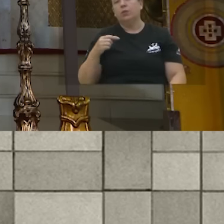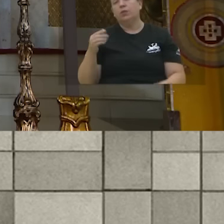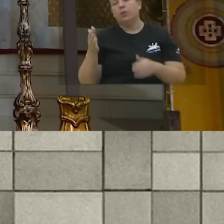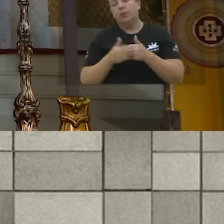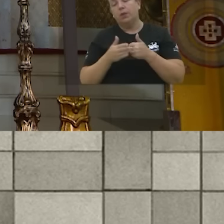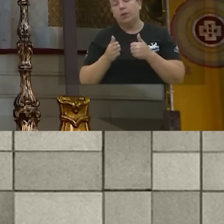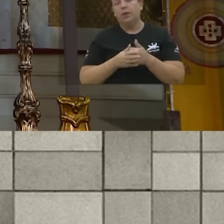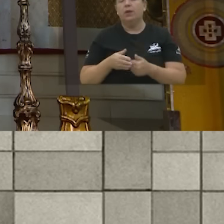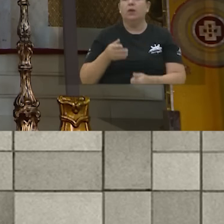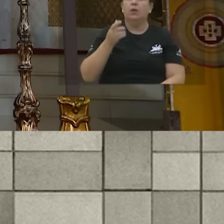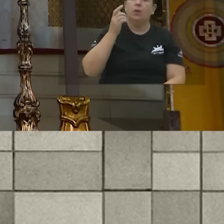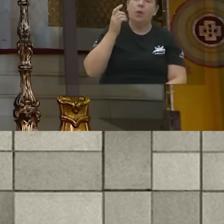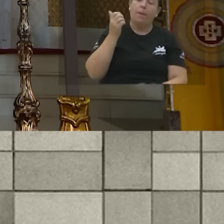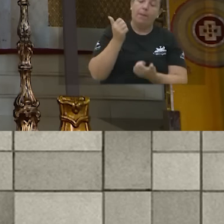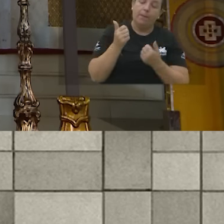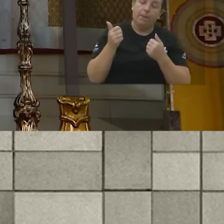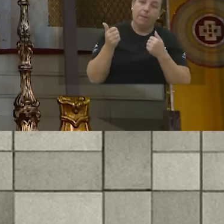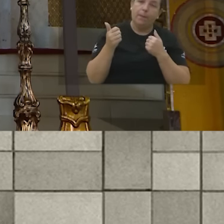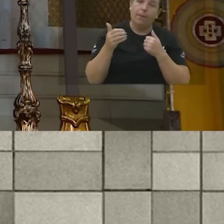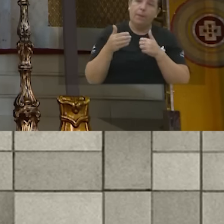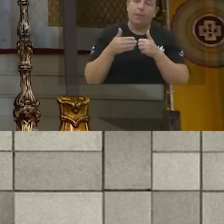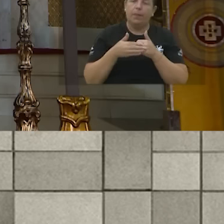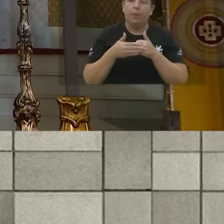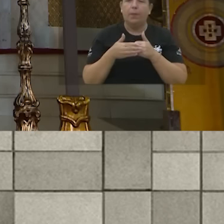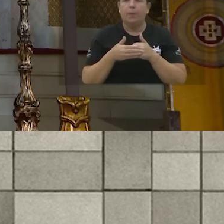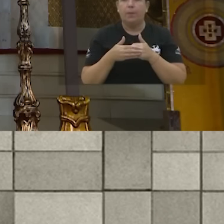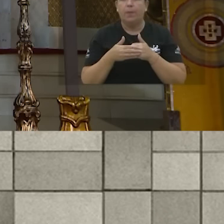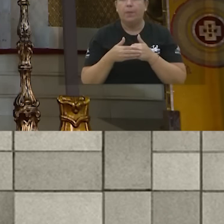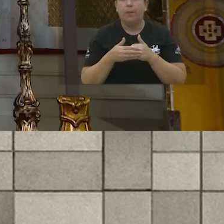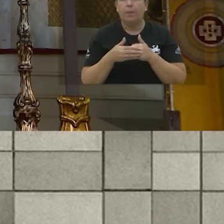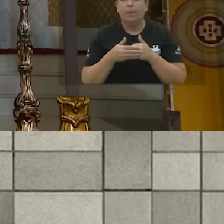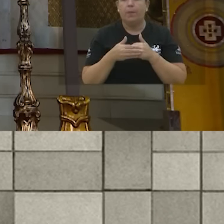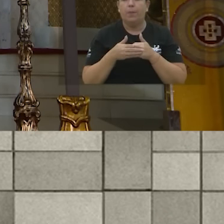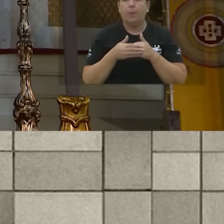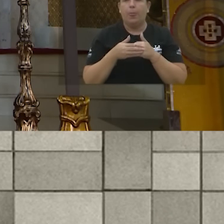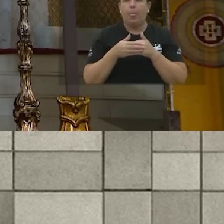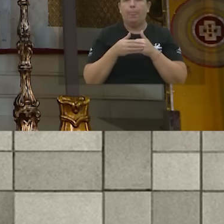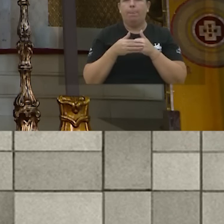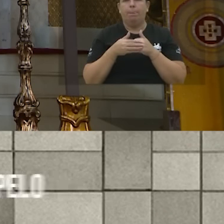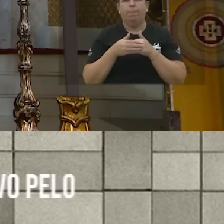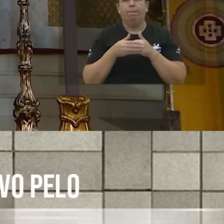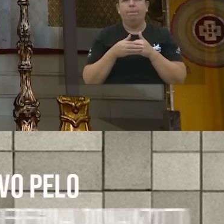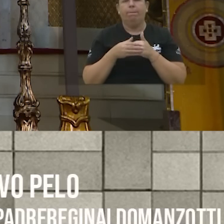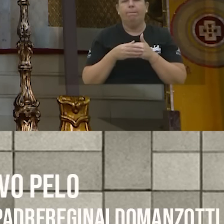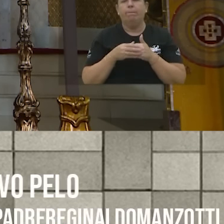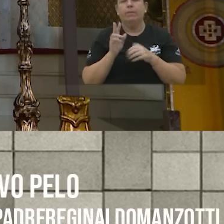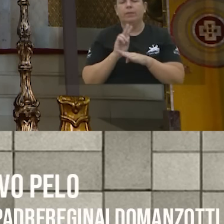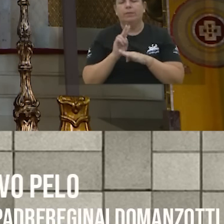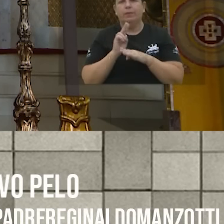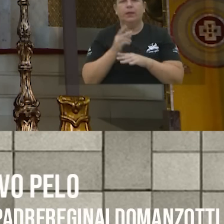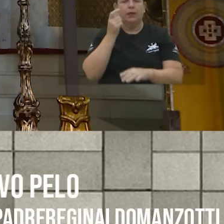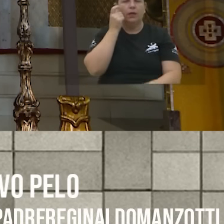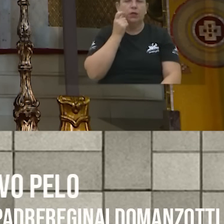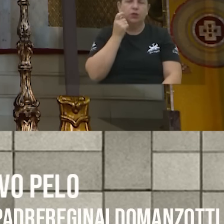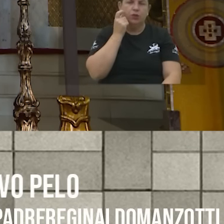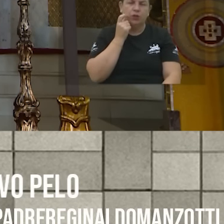José Antônio Peruso, cujo aniversário celebramos estes dias, auxiliar Reginei,